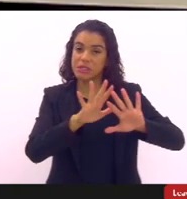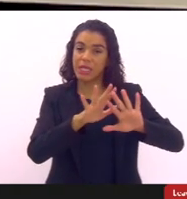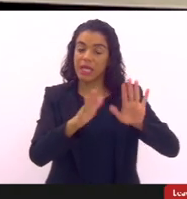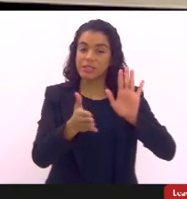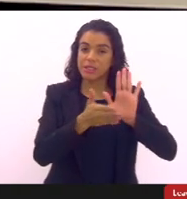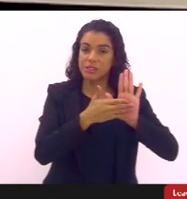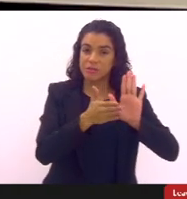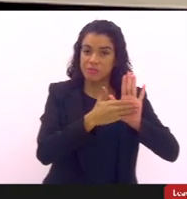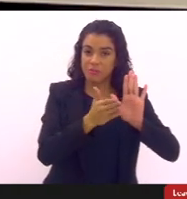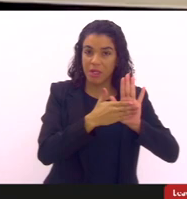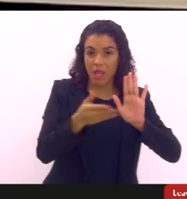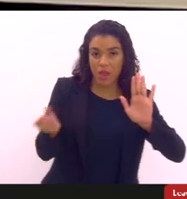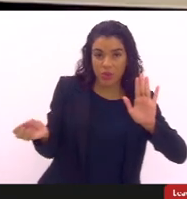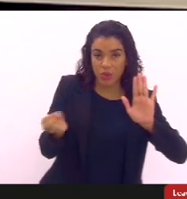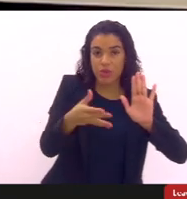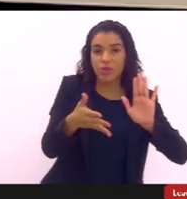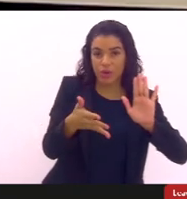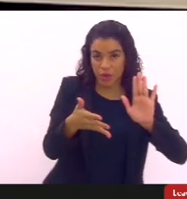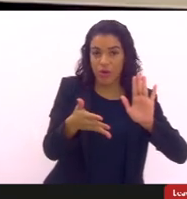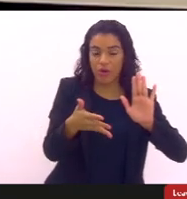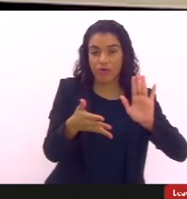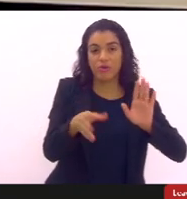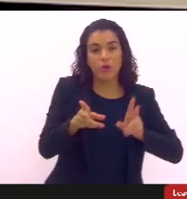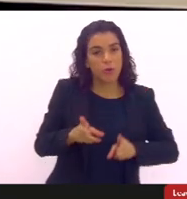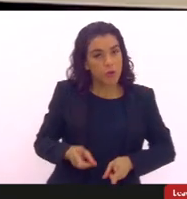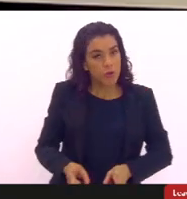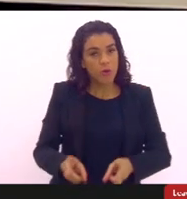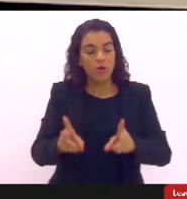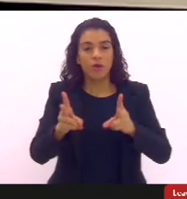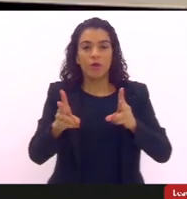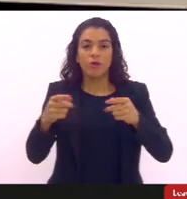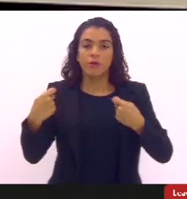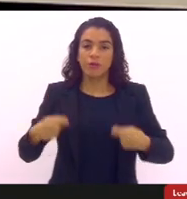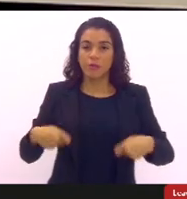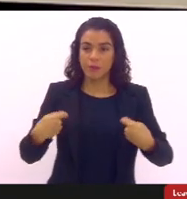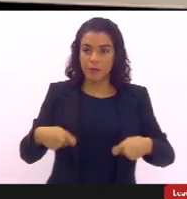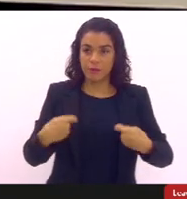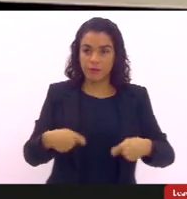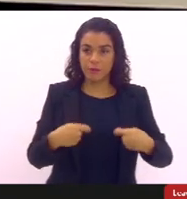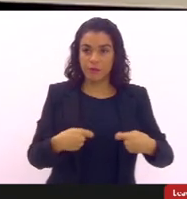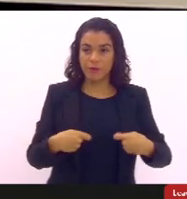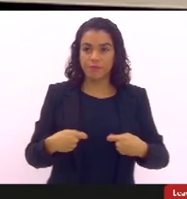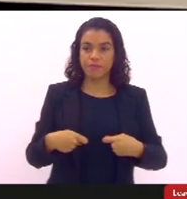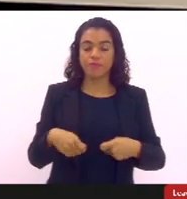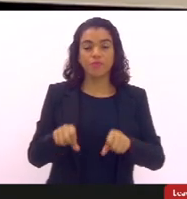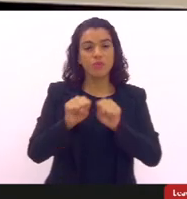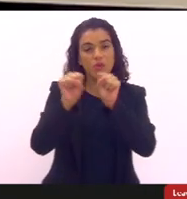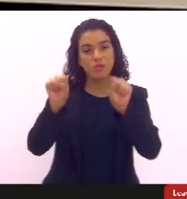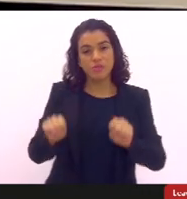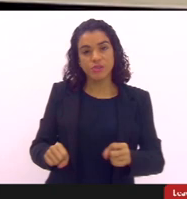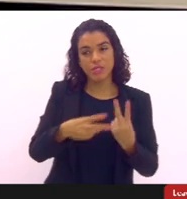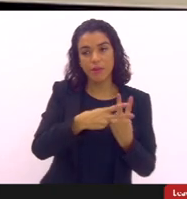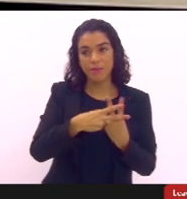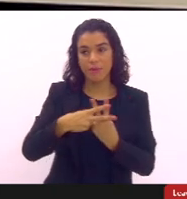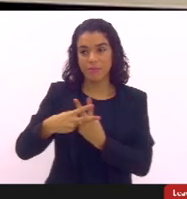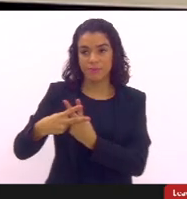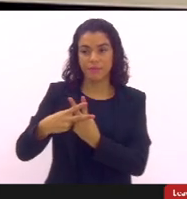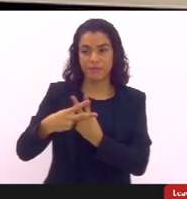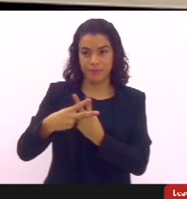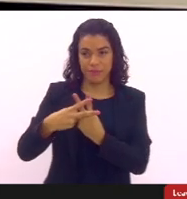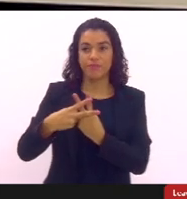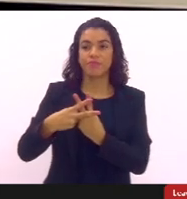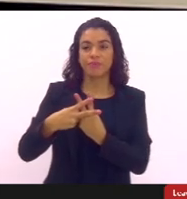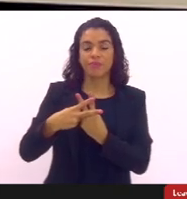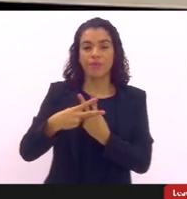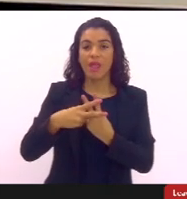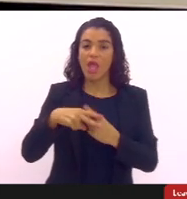ela é atual, continua sendo necessária. O sistema prisional é